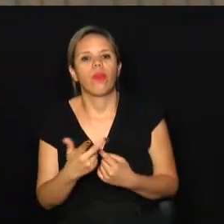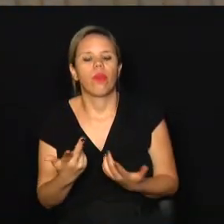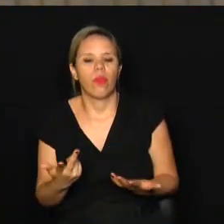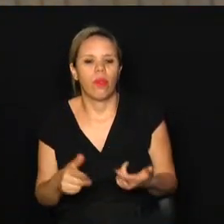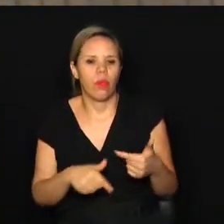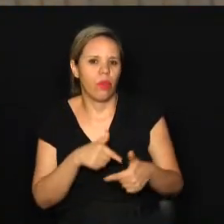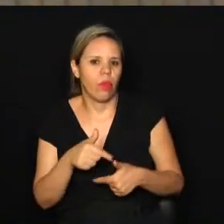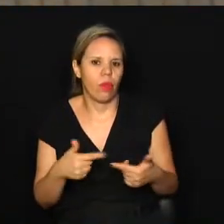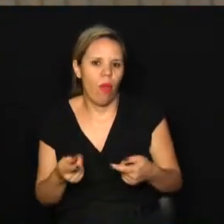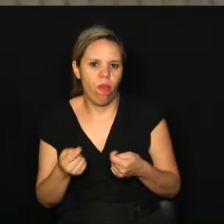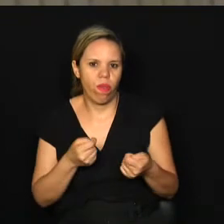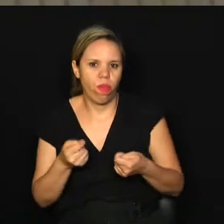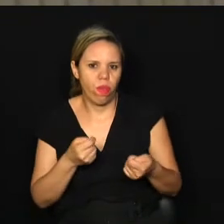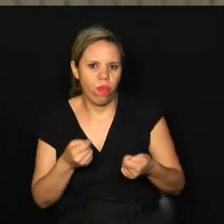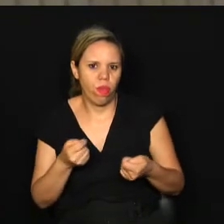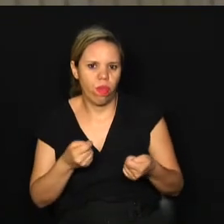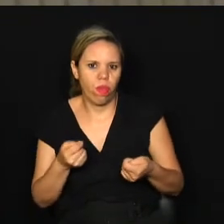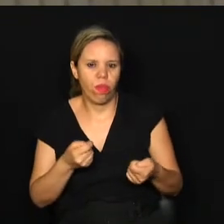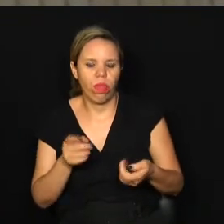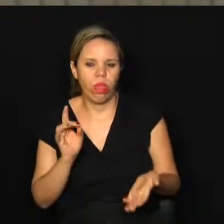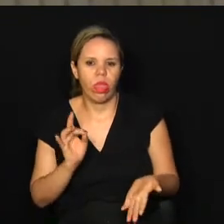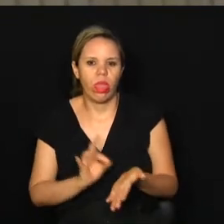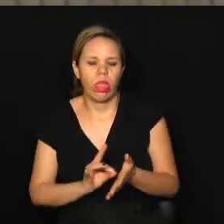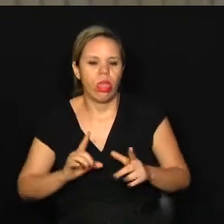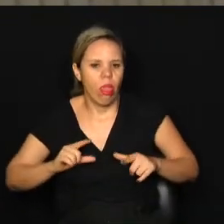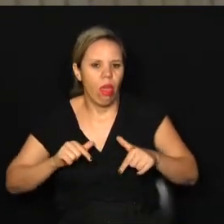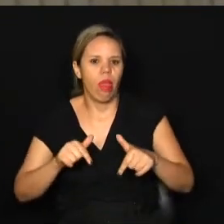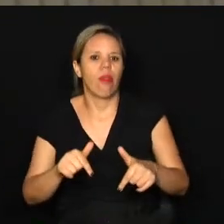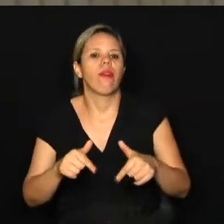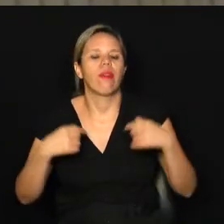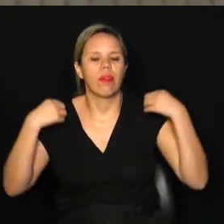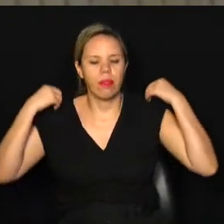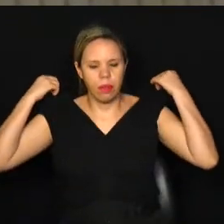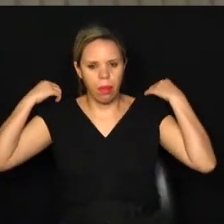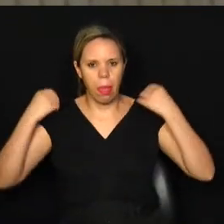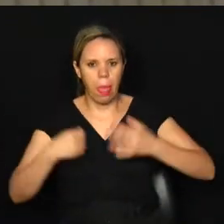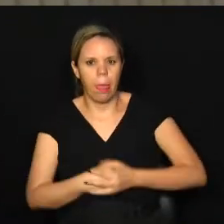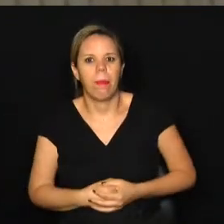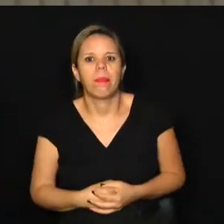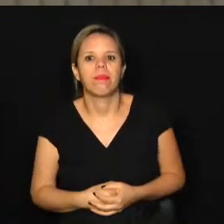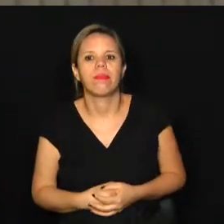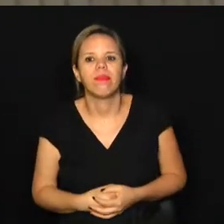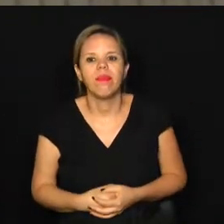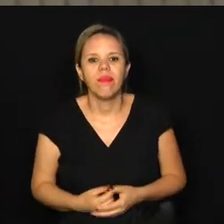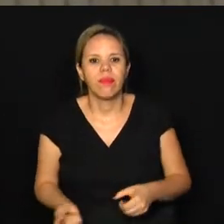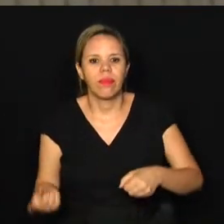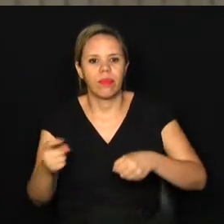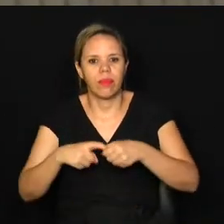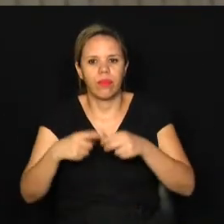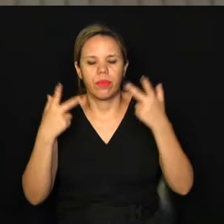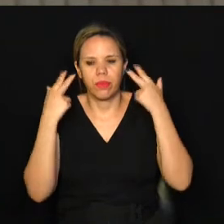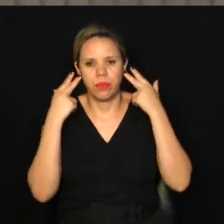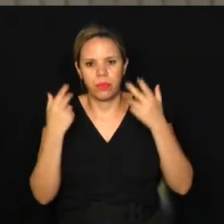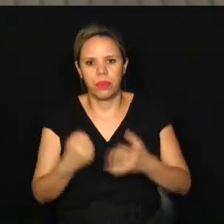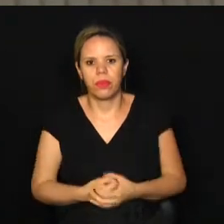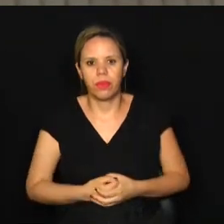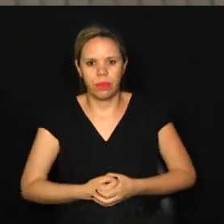atividades econômicas estão realmente reagindo e voltando a uma normalidade.